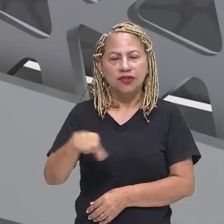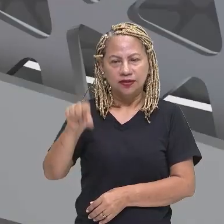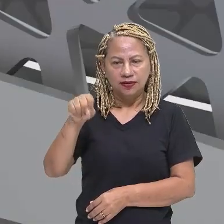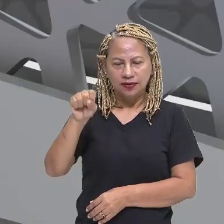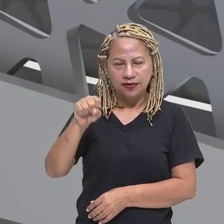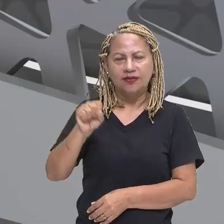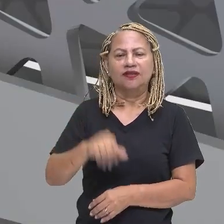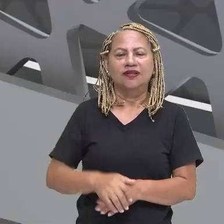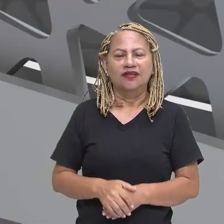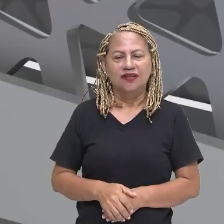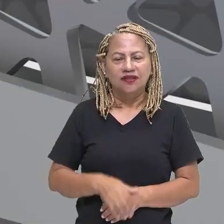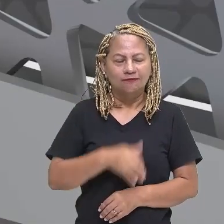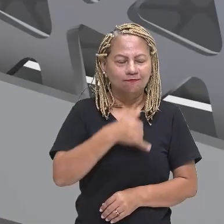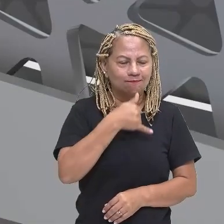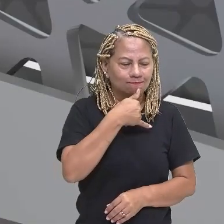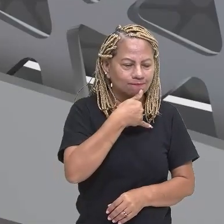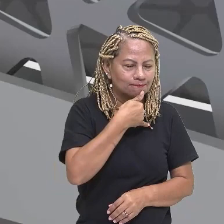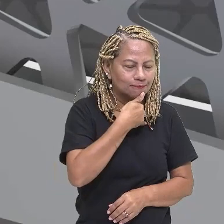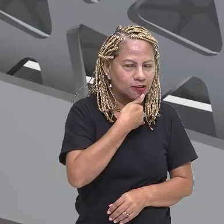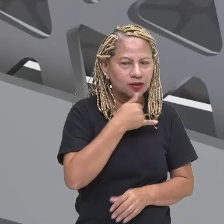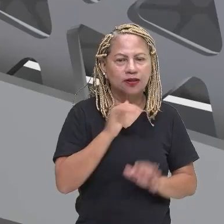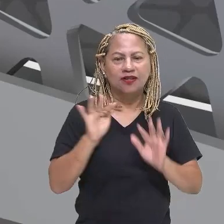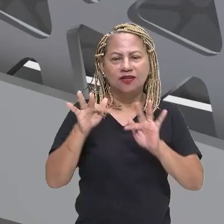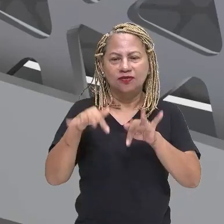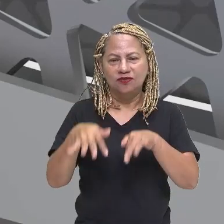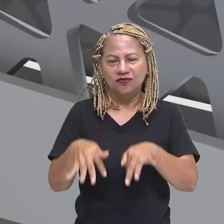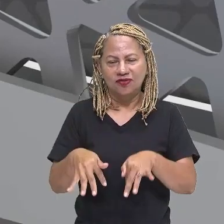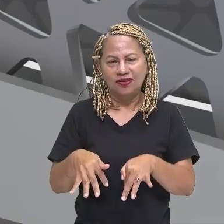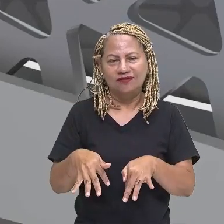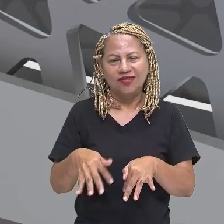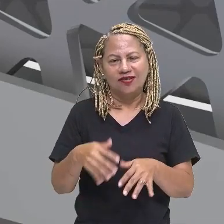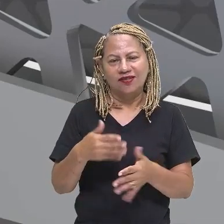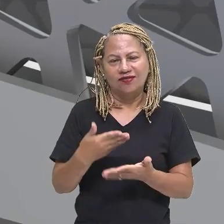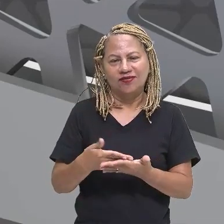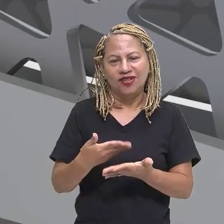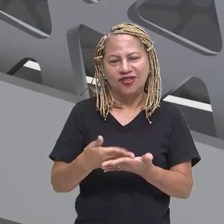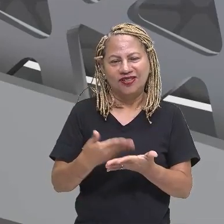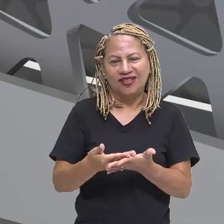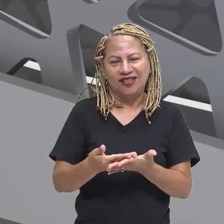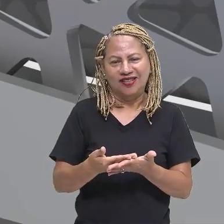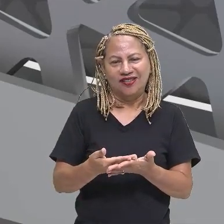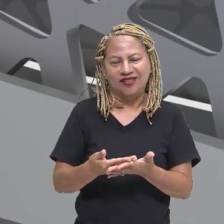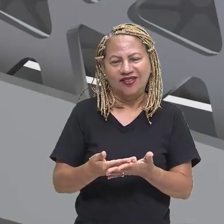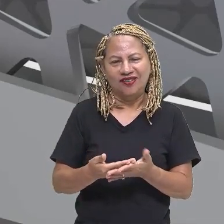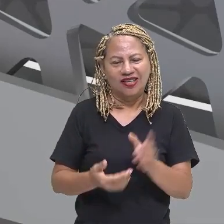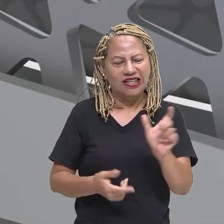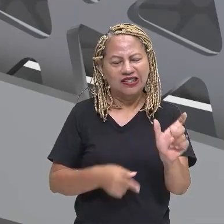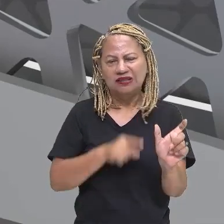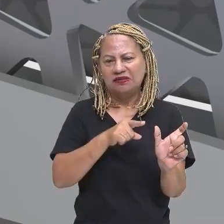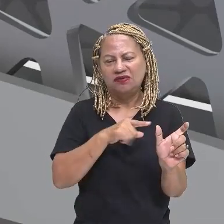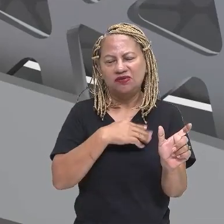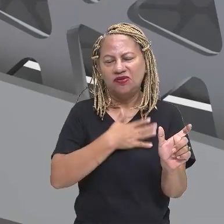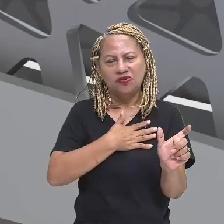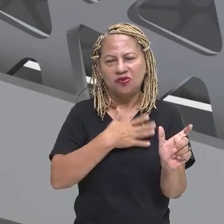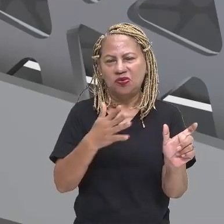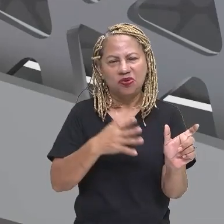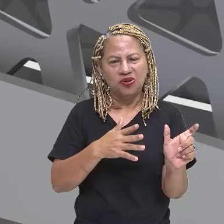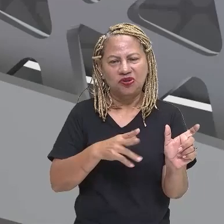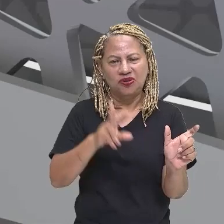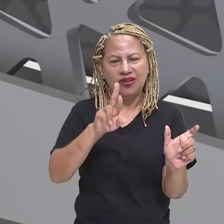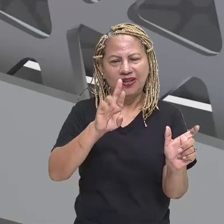estou ficando triste com essa notícia, Ed. Não gosto nem dessa palavra, reta final. Mas estamos